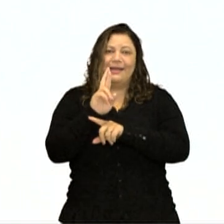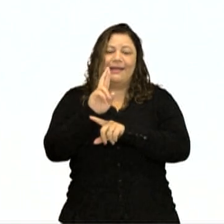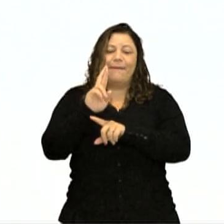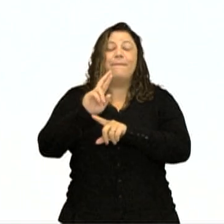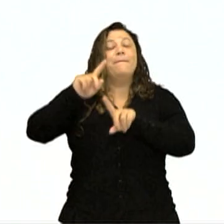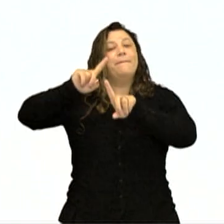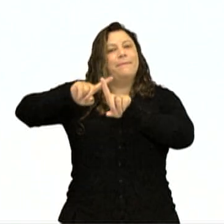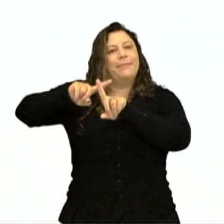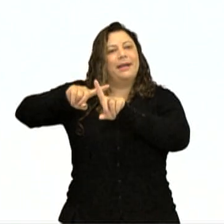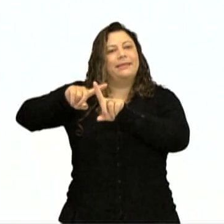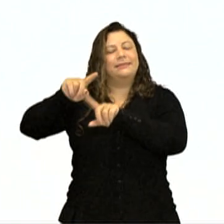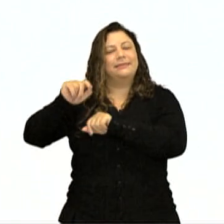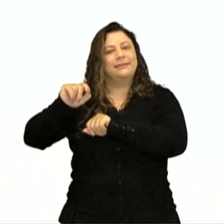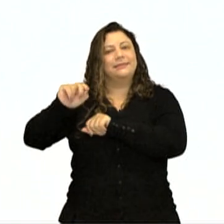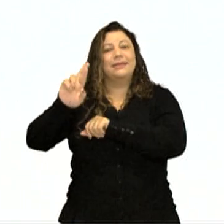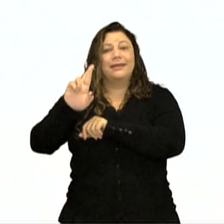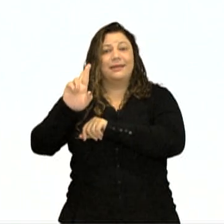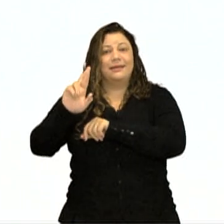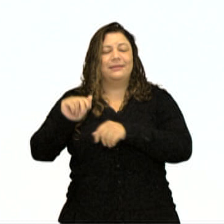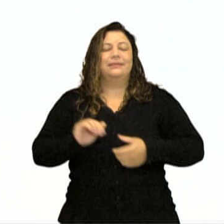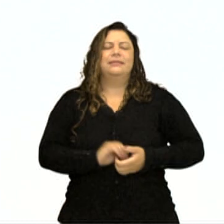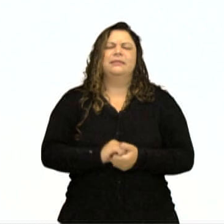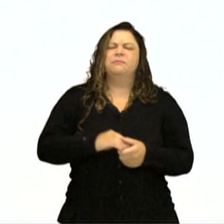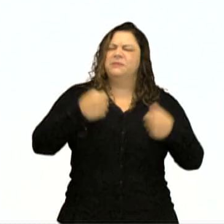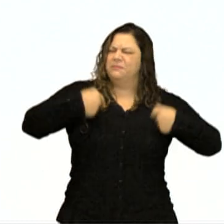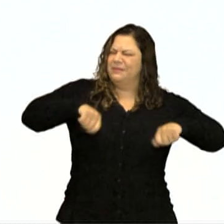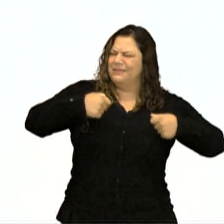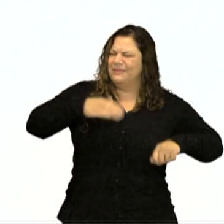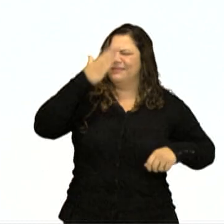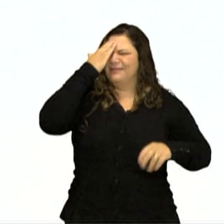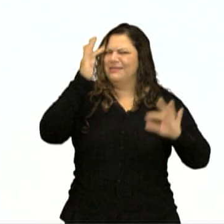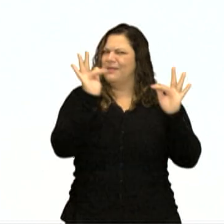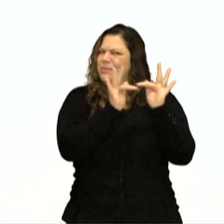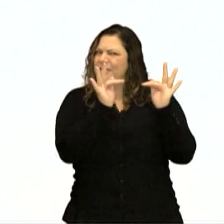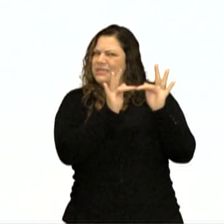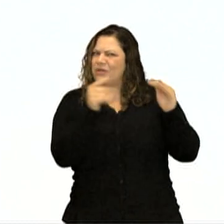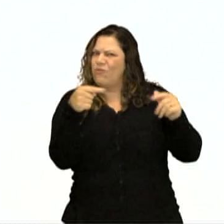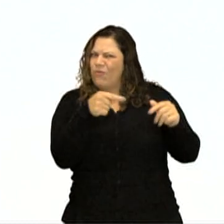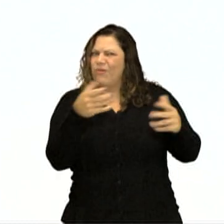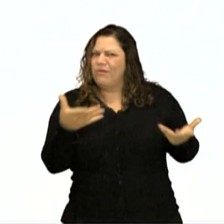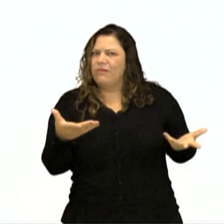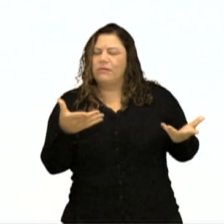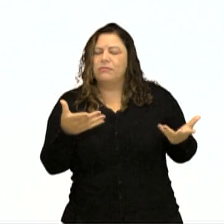mas eu preciso saber essa forma? Se você quer casos que eu precise